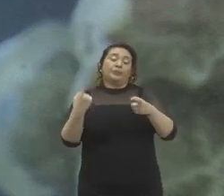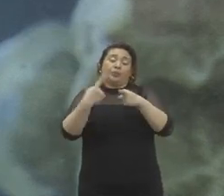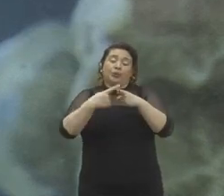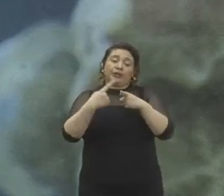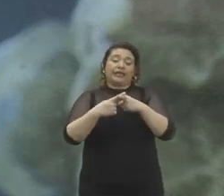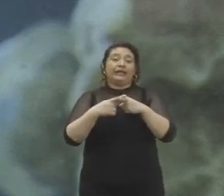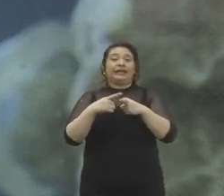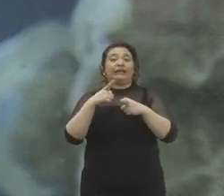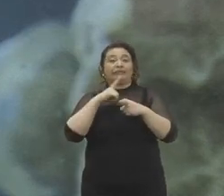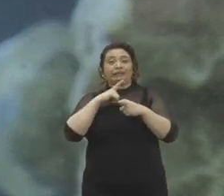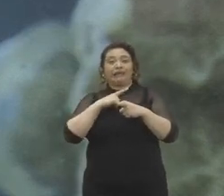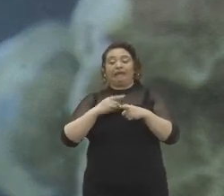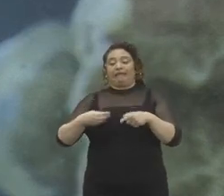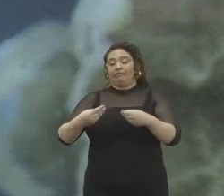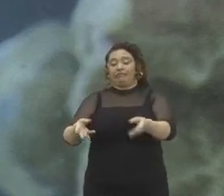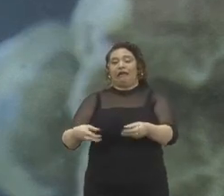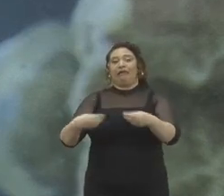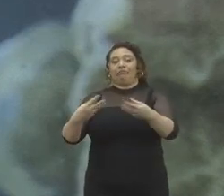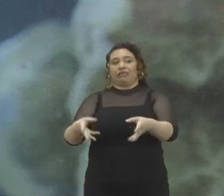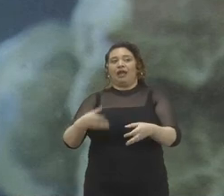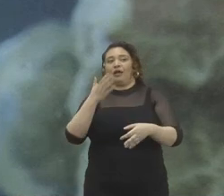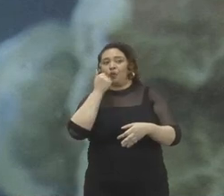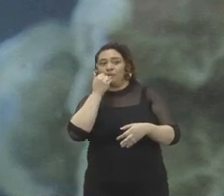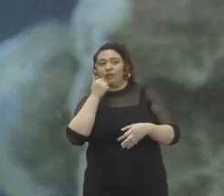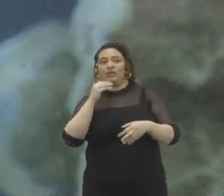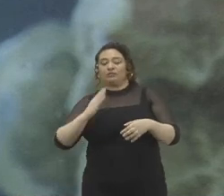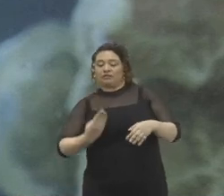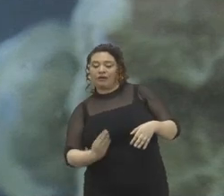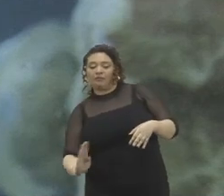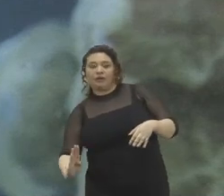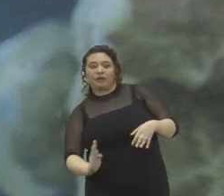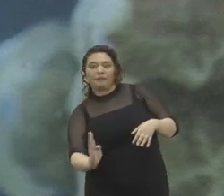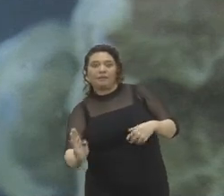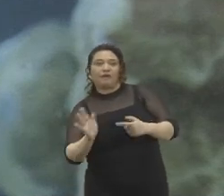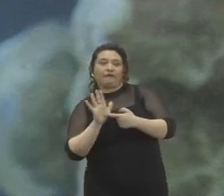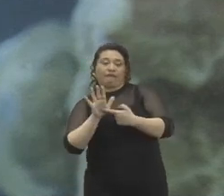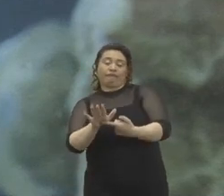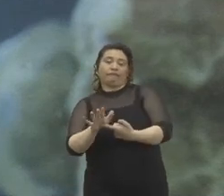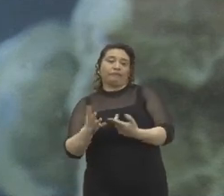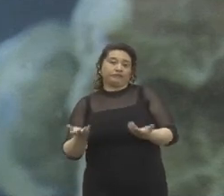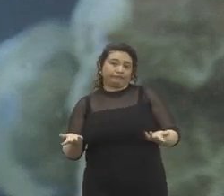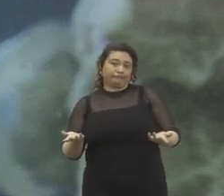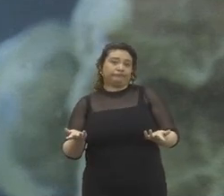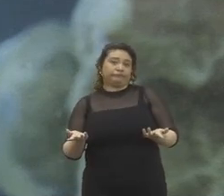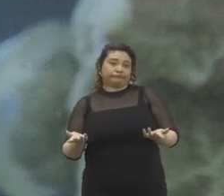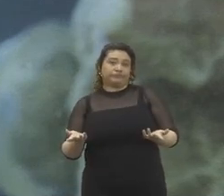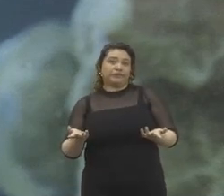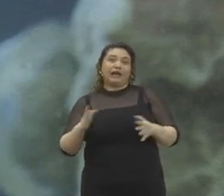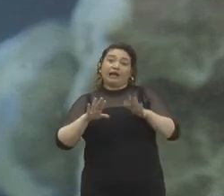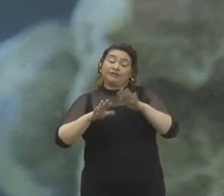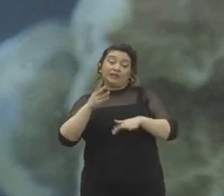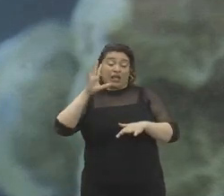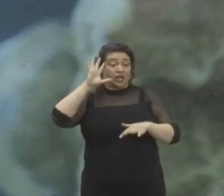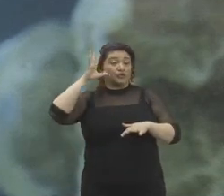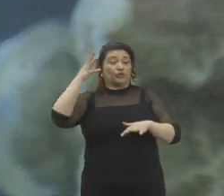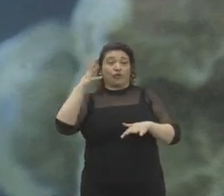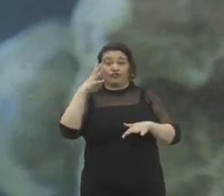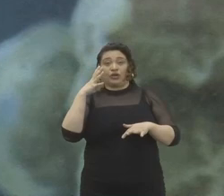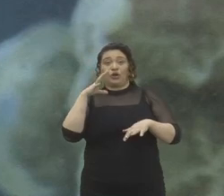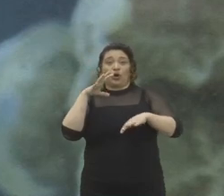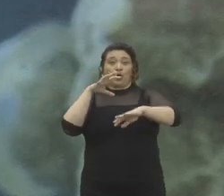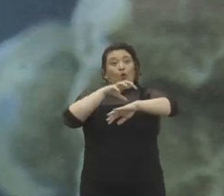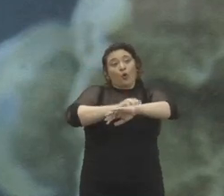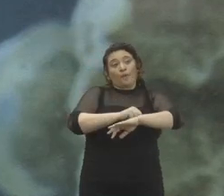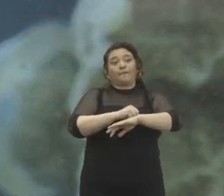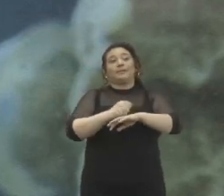fica alimentando o animal para ele se aproximar e você mostrar ele pro turista né E de vez em quando ele resolve experimentar o